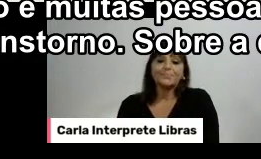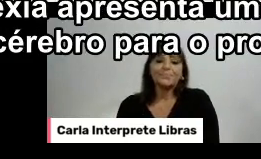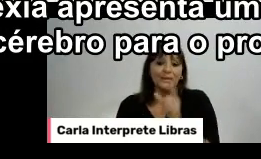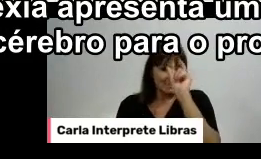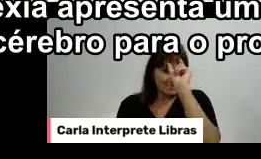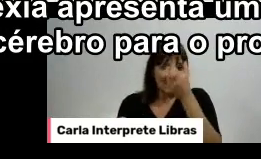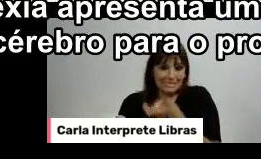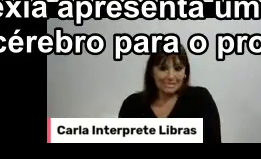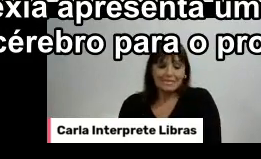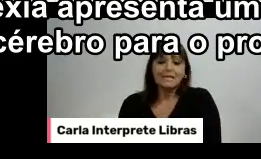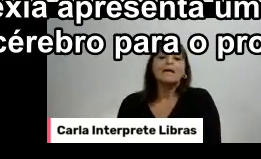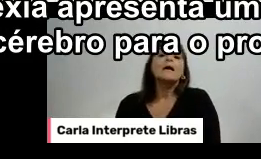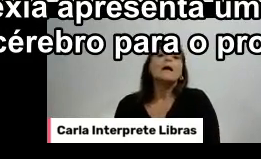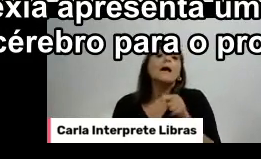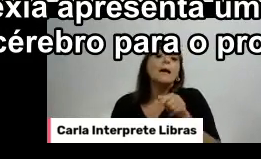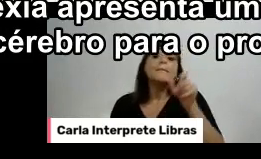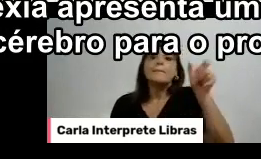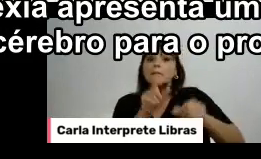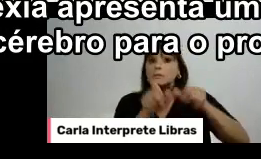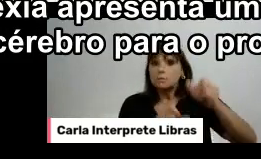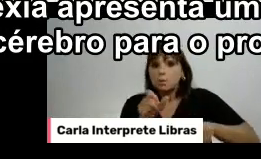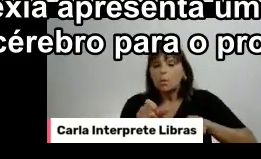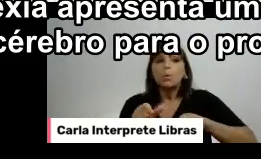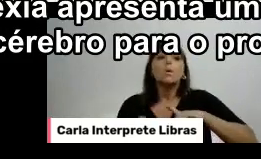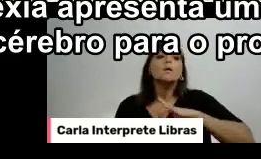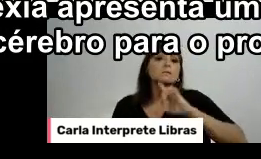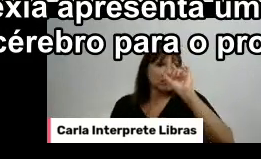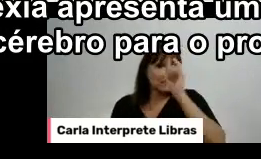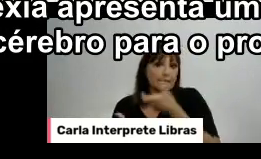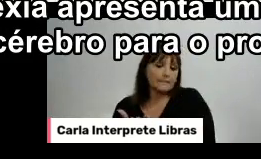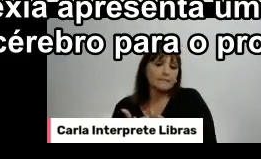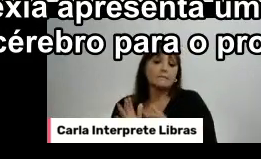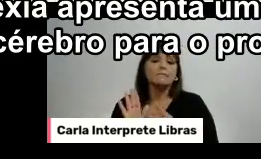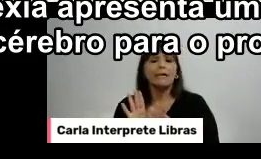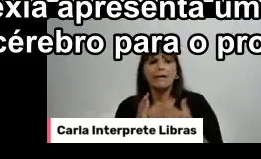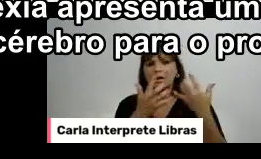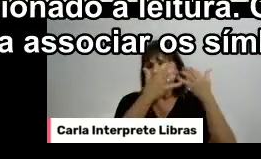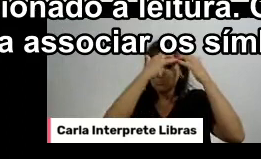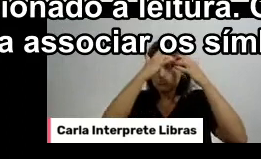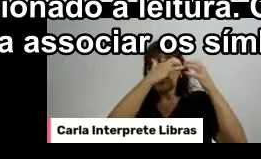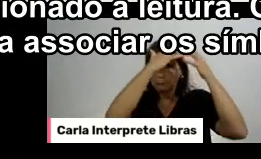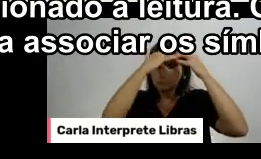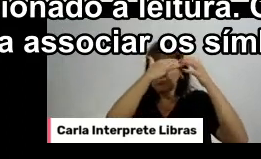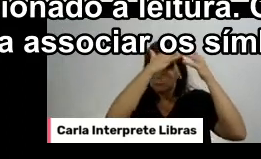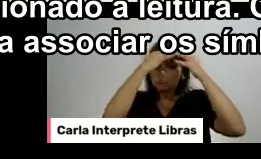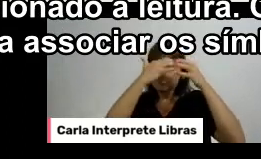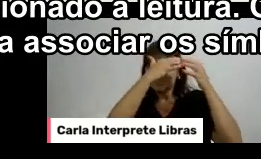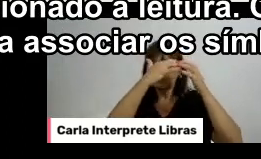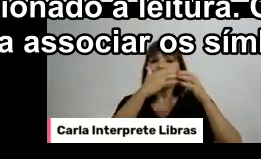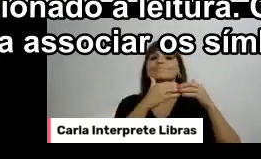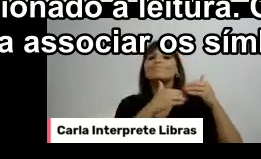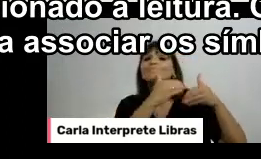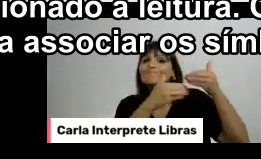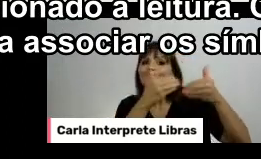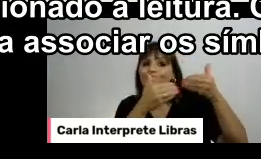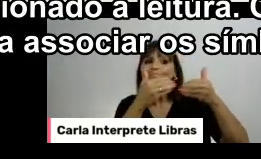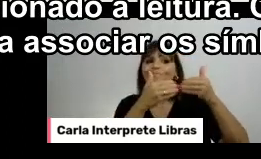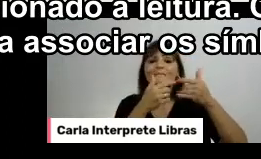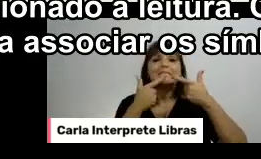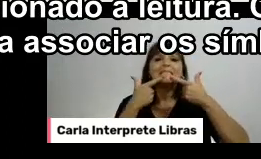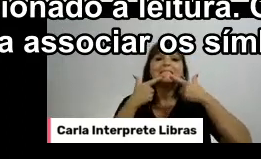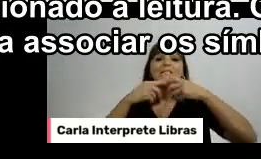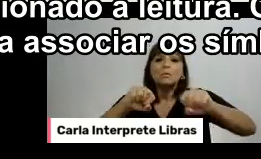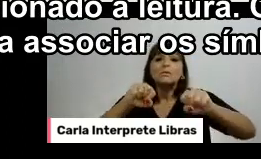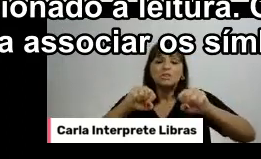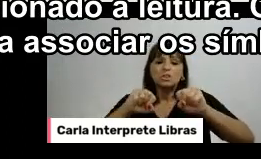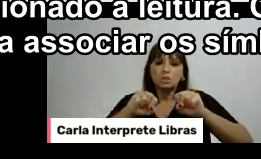com dislexia, ela apresenta um funcionamento peculiar do cérebro para o processamento linguístico relacionado à leitura. O